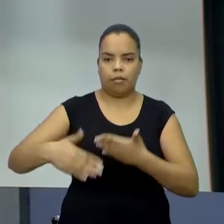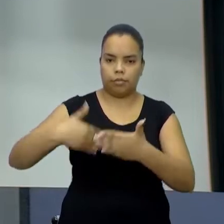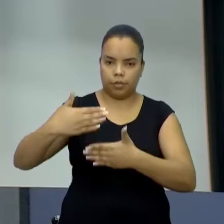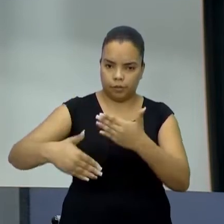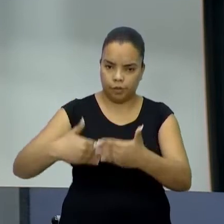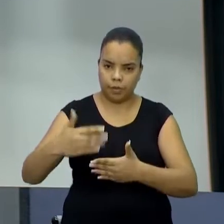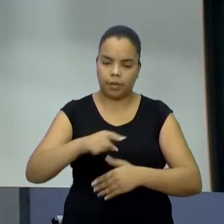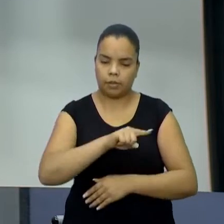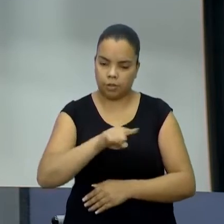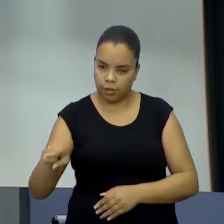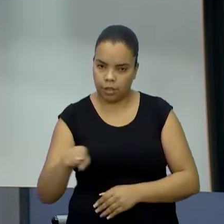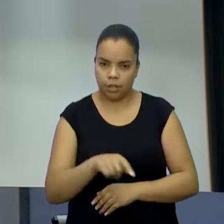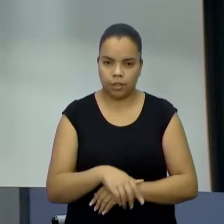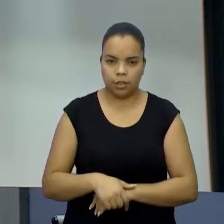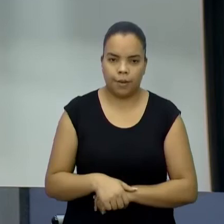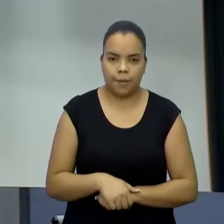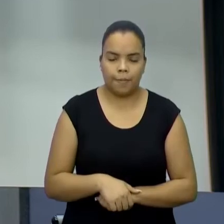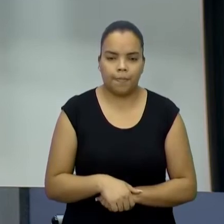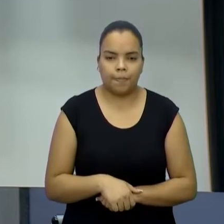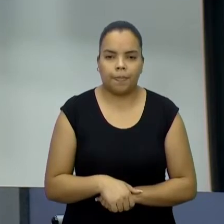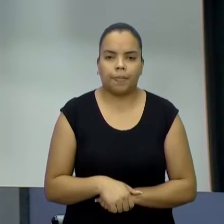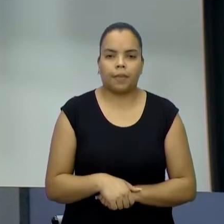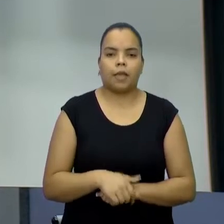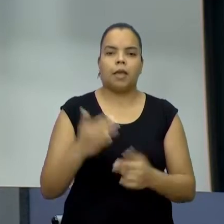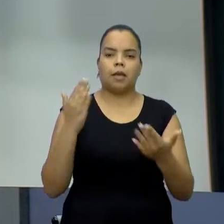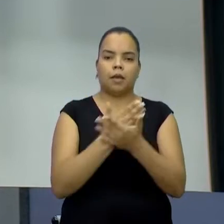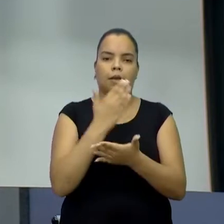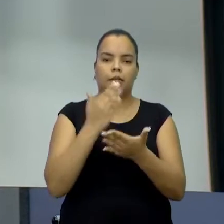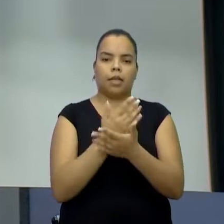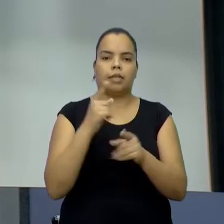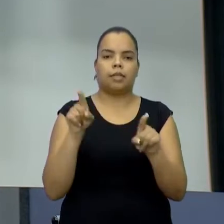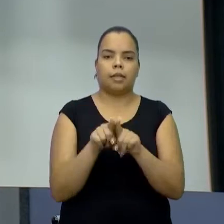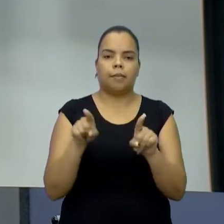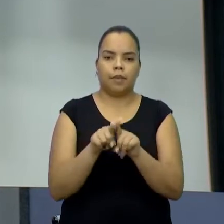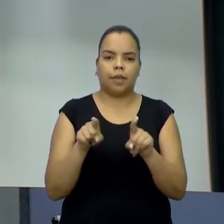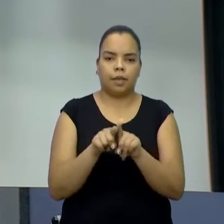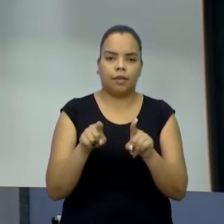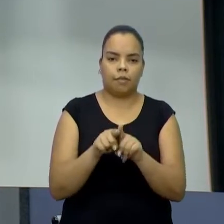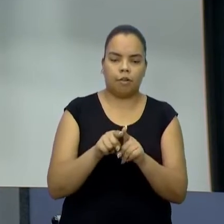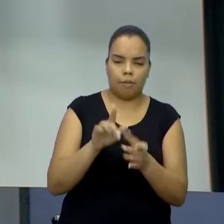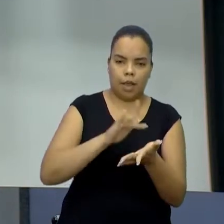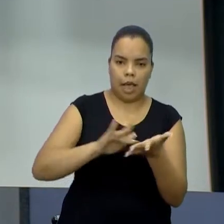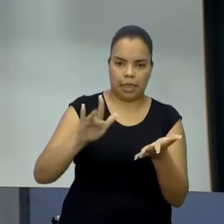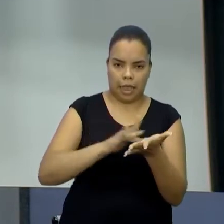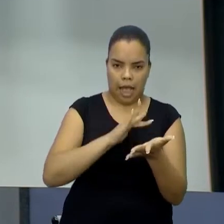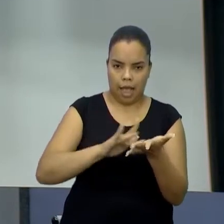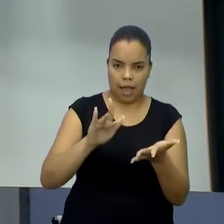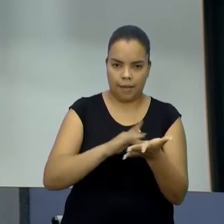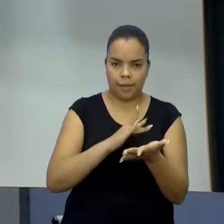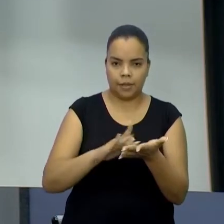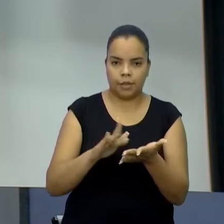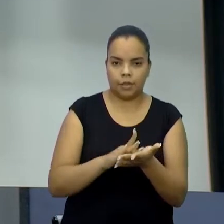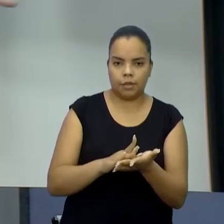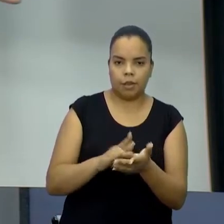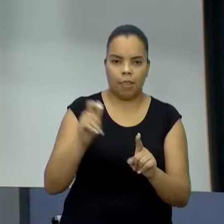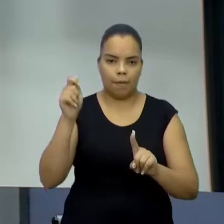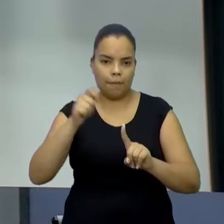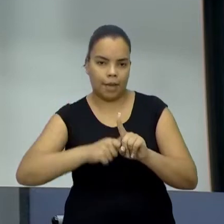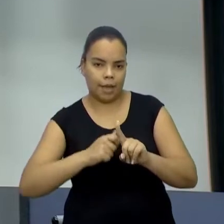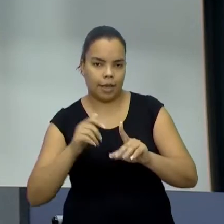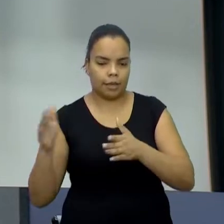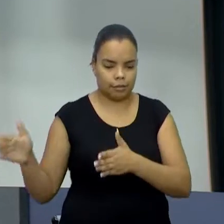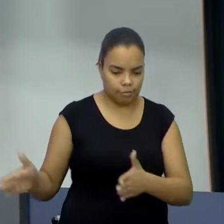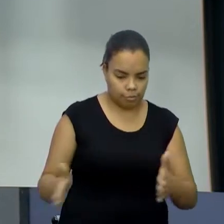vocês. Esses materiais, eles também foram para um Padlet no meio aí, né,